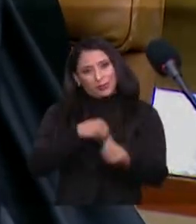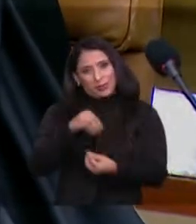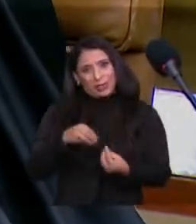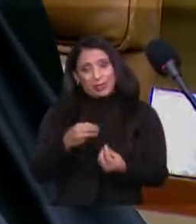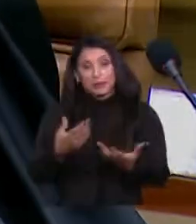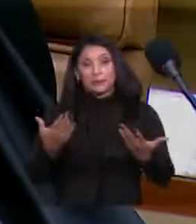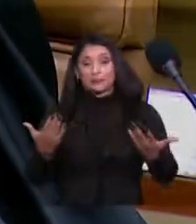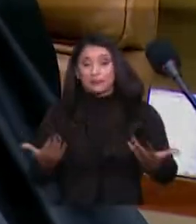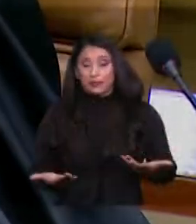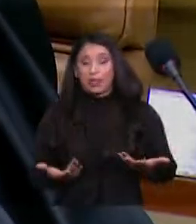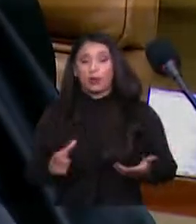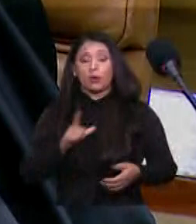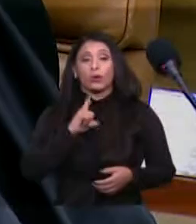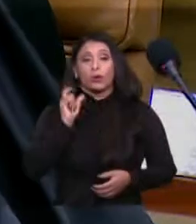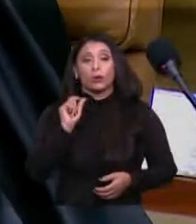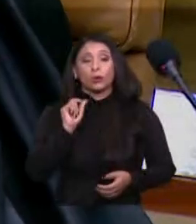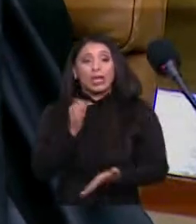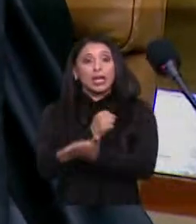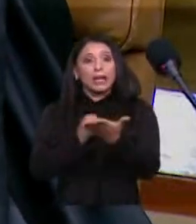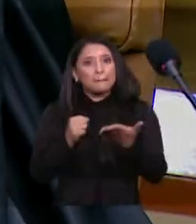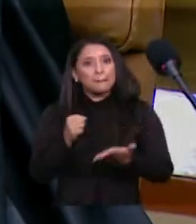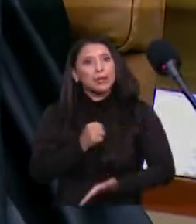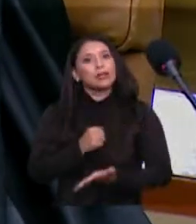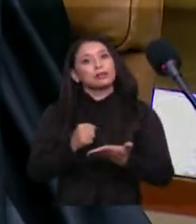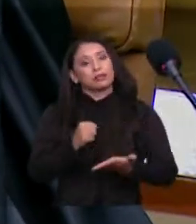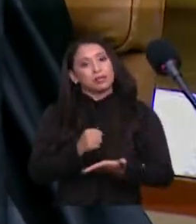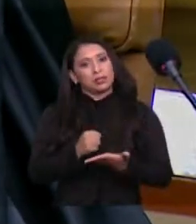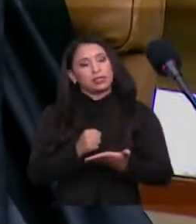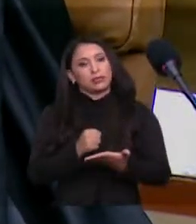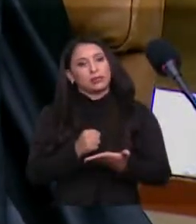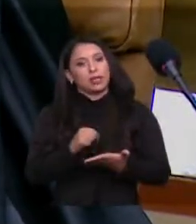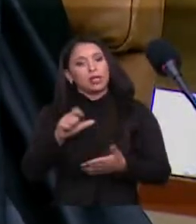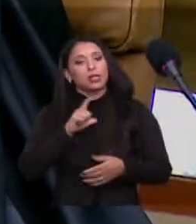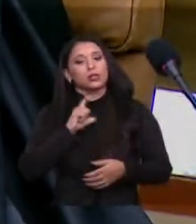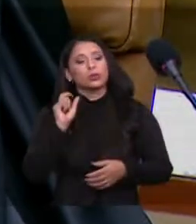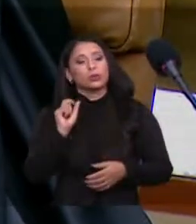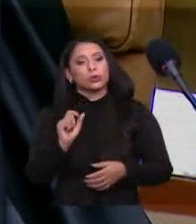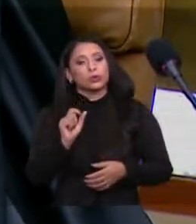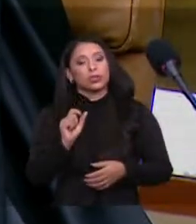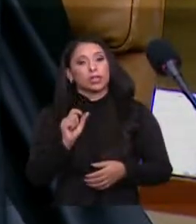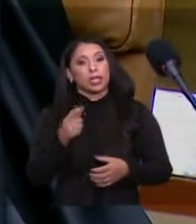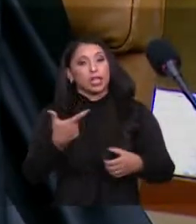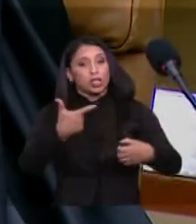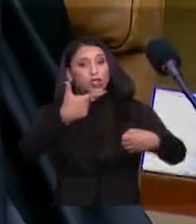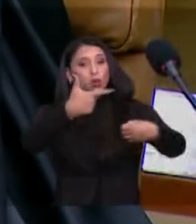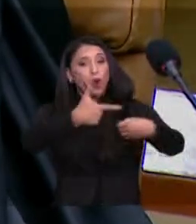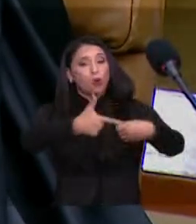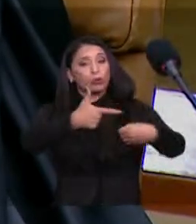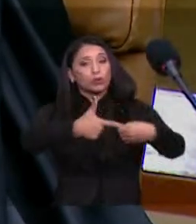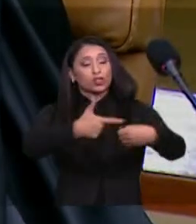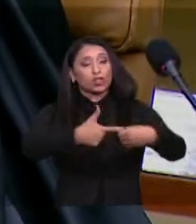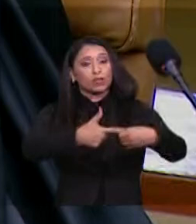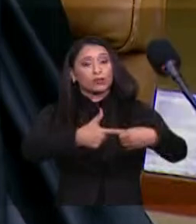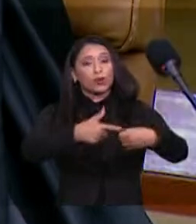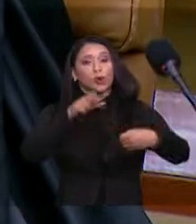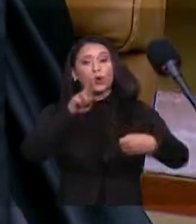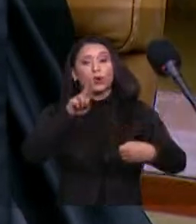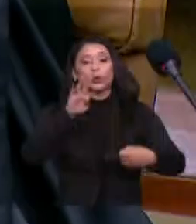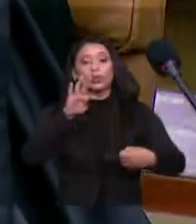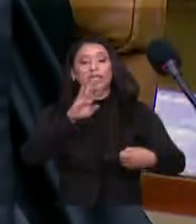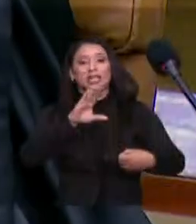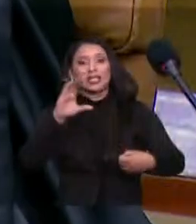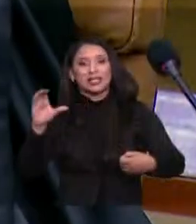no que diz respeito à base a construção da base de combustíveis com a UTC engenharia